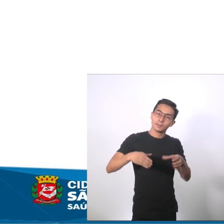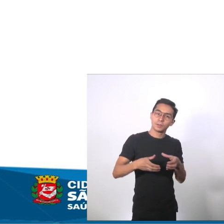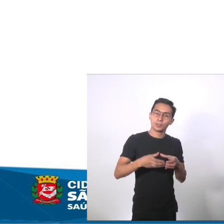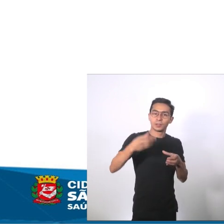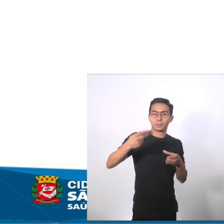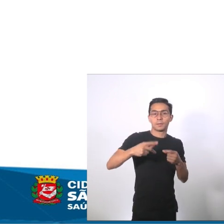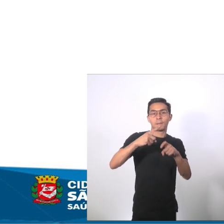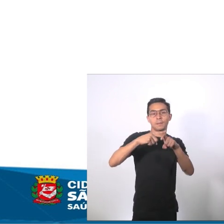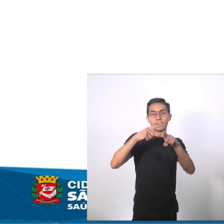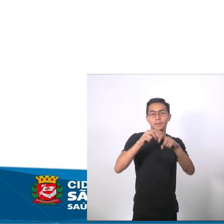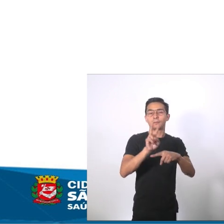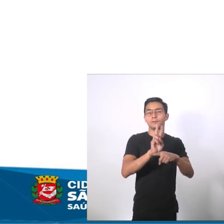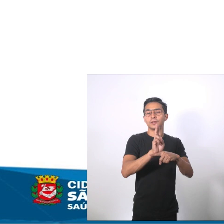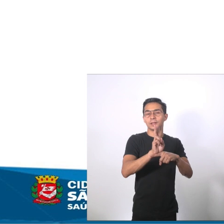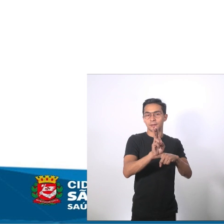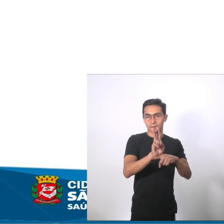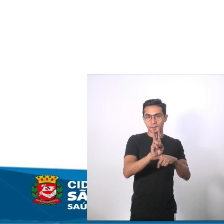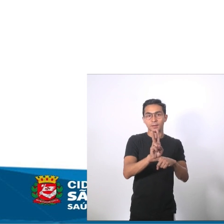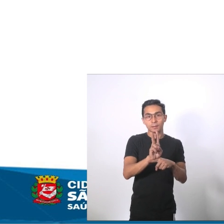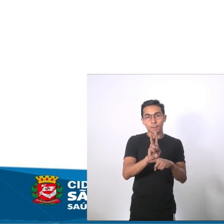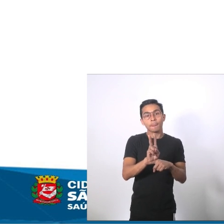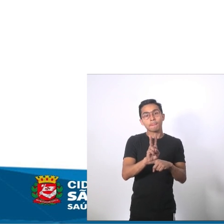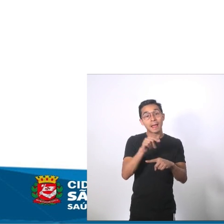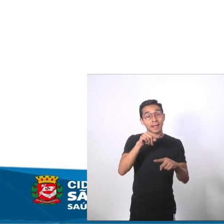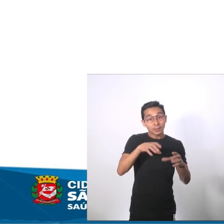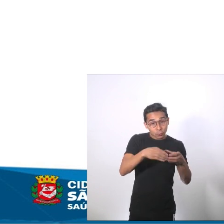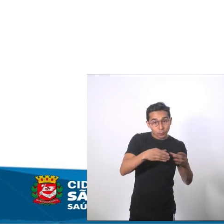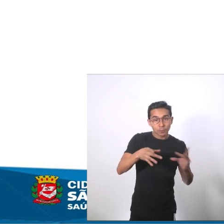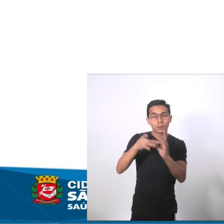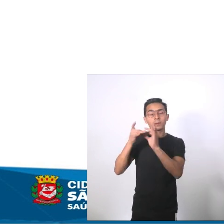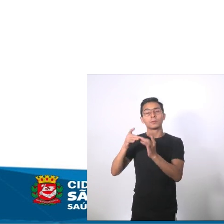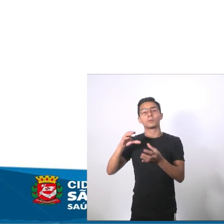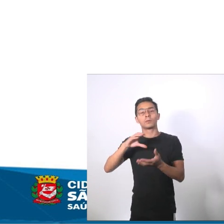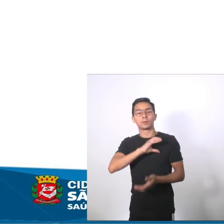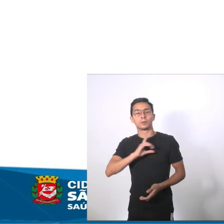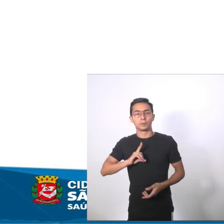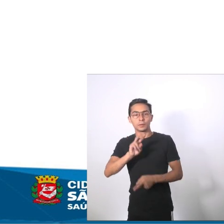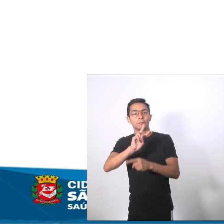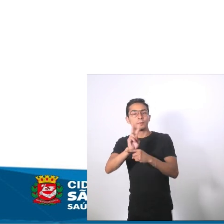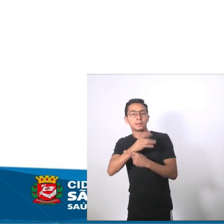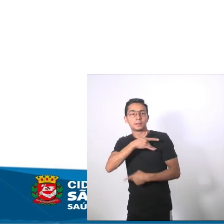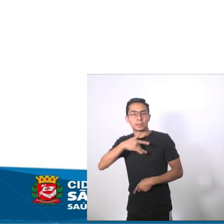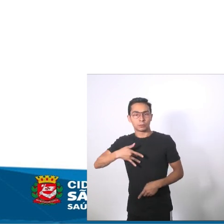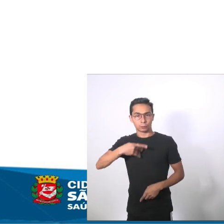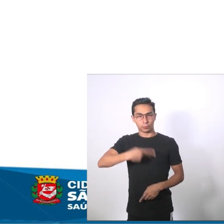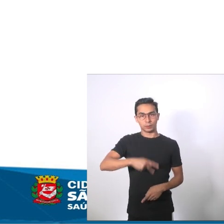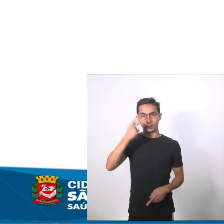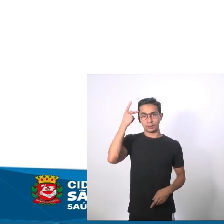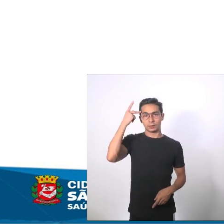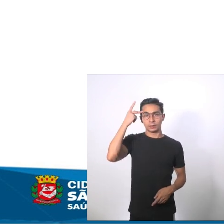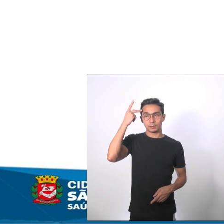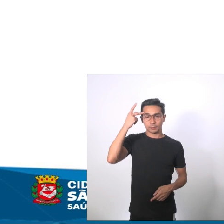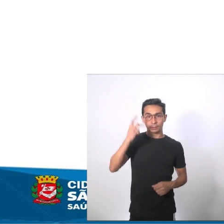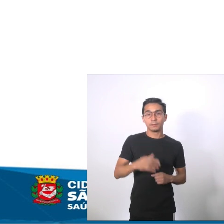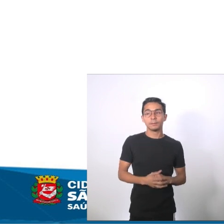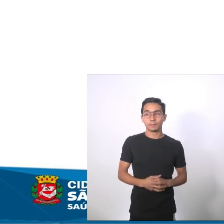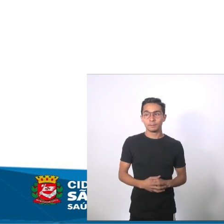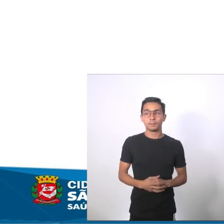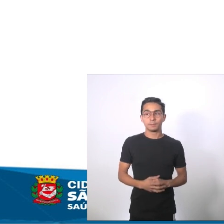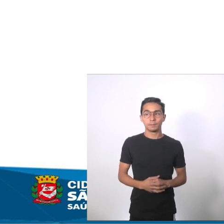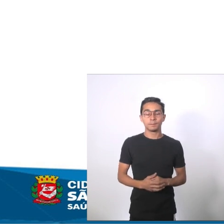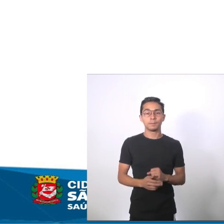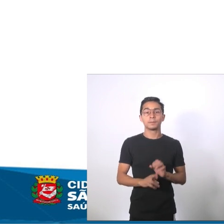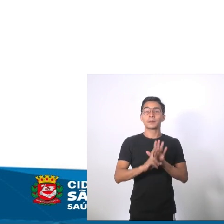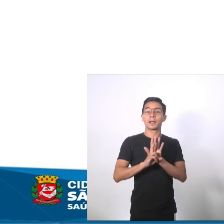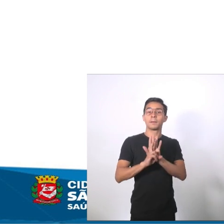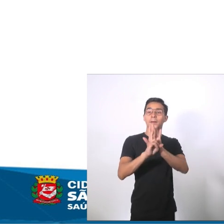de vigilância da Coordenadoria de Vigilância em Saúde do município de São Paulo, representando aqui todos